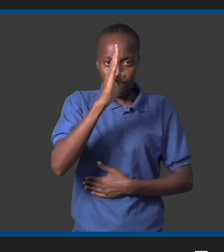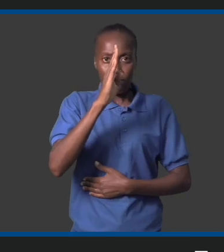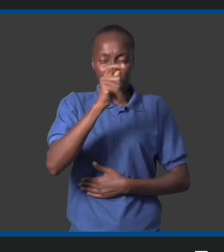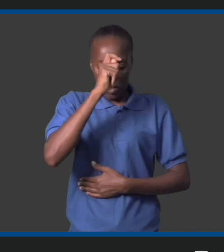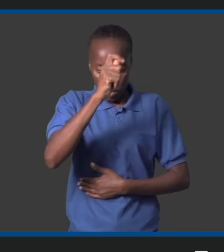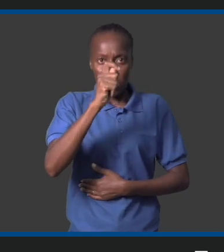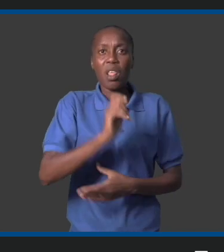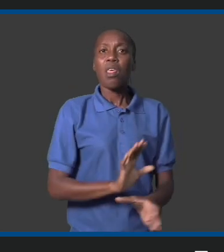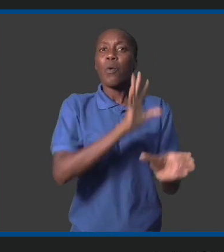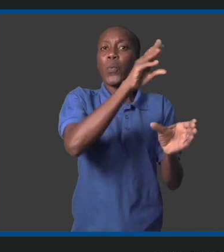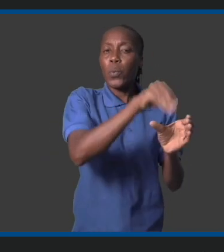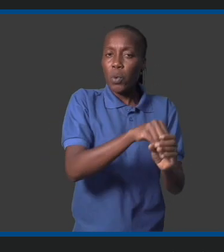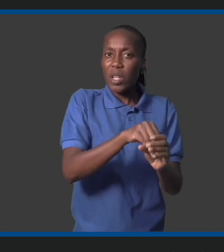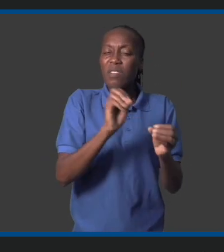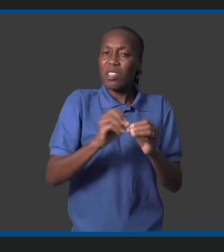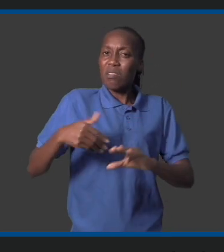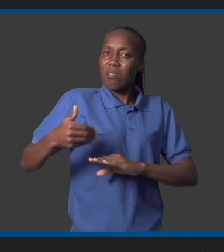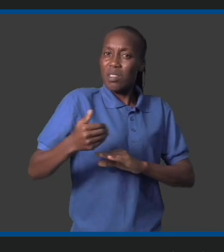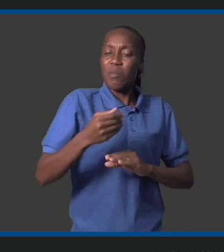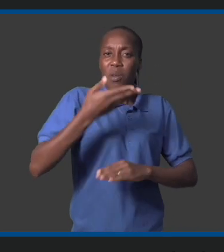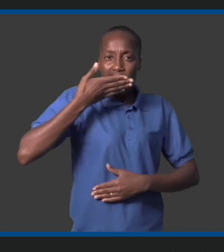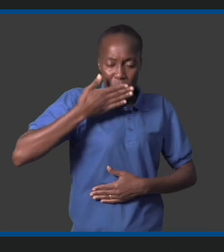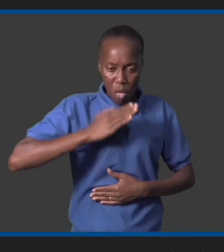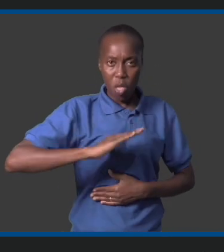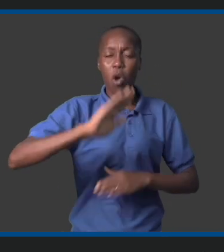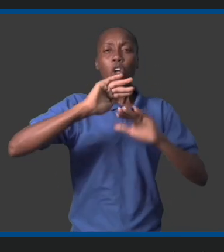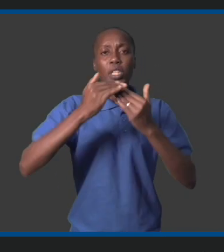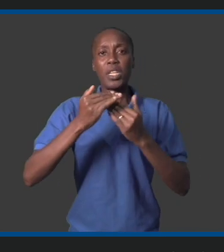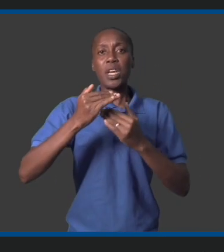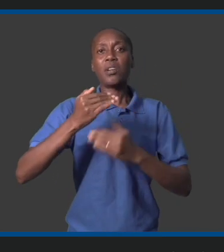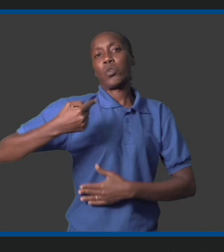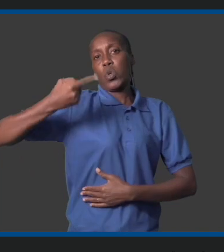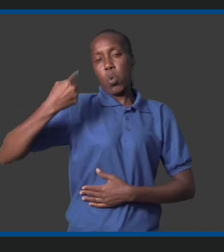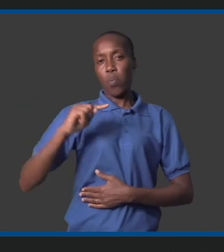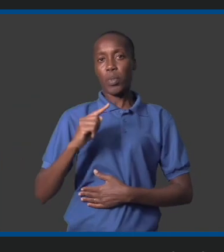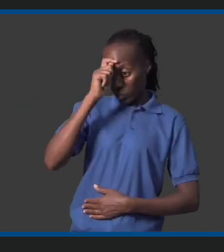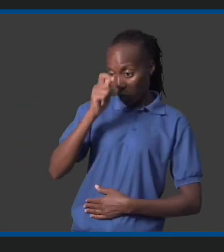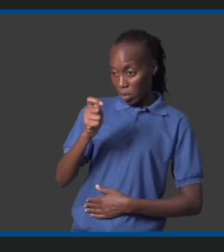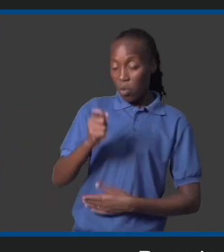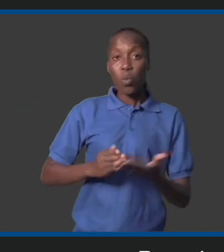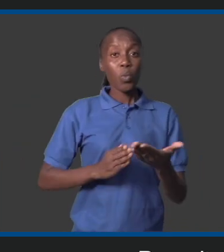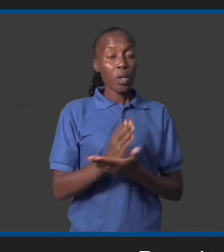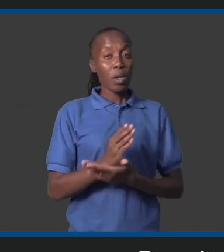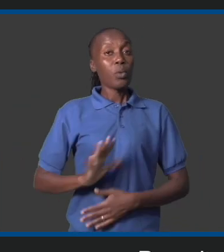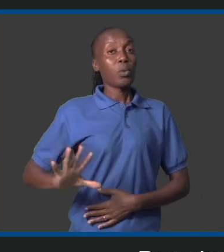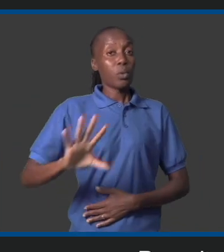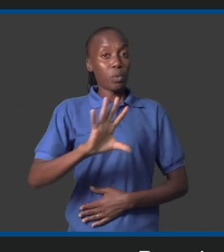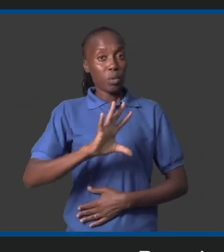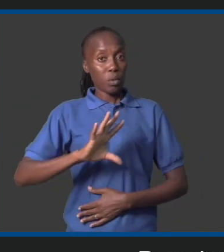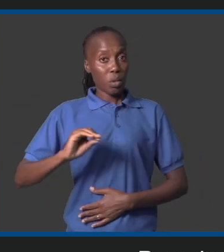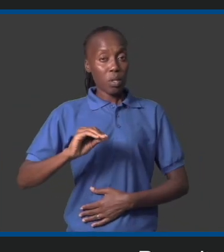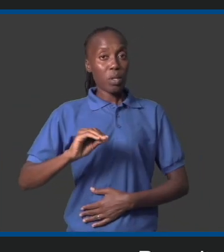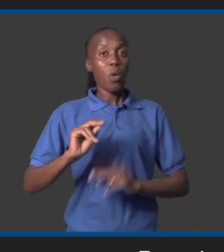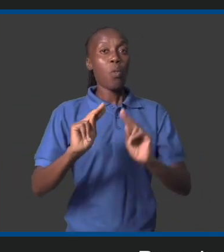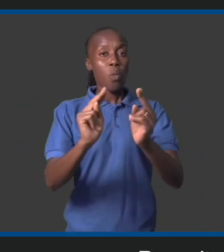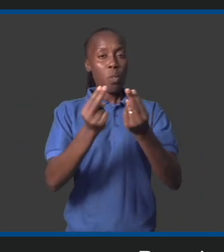postura de inclusão e tentar fazer do dia seguinte um dia melhor do que aquele que foi no dia anterior. Respeitar